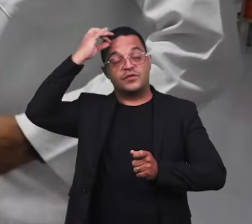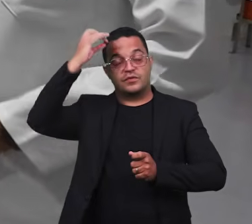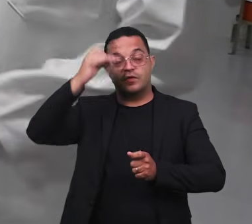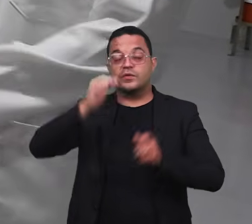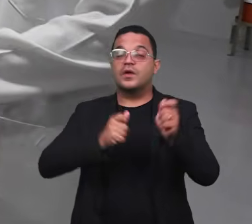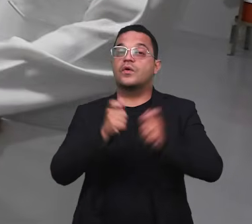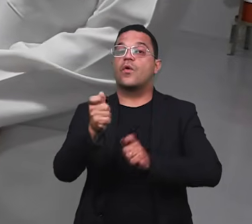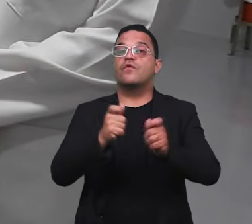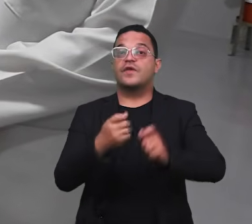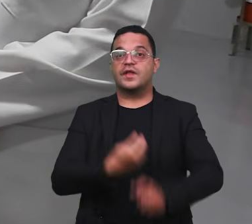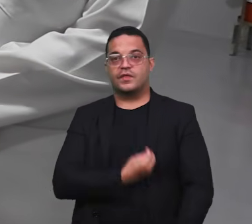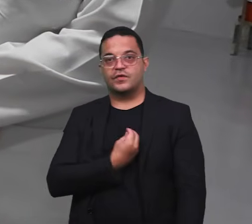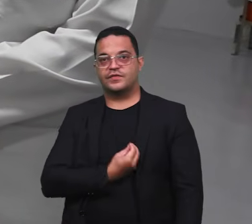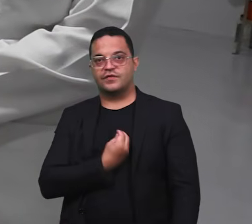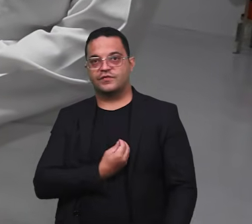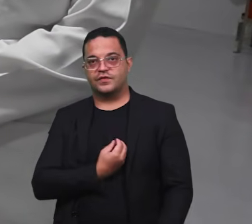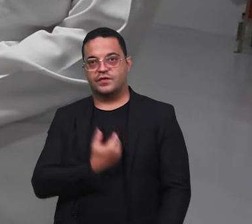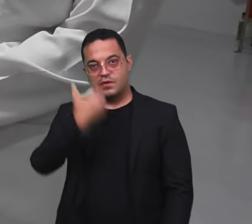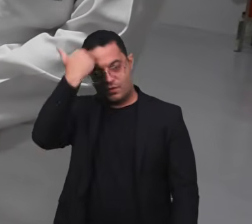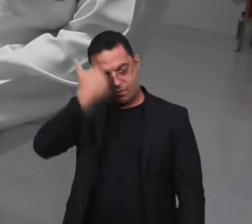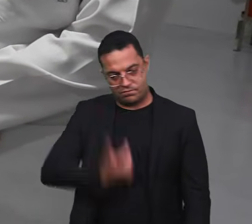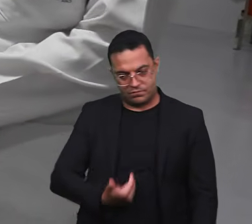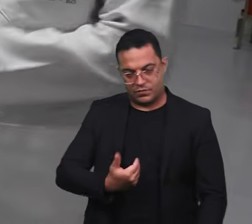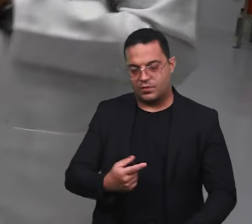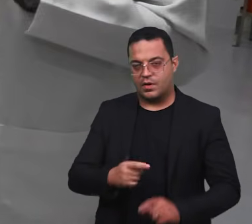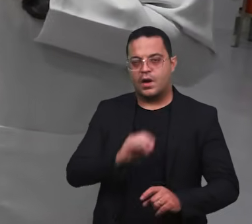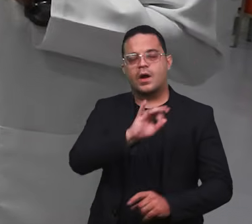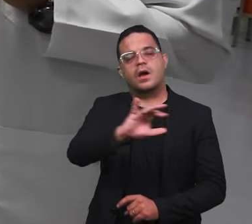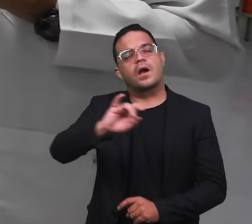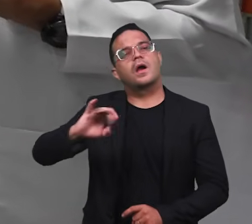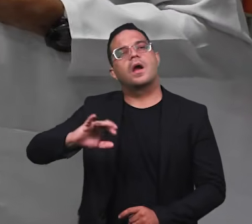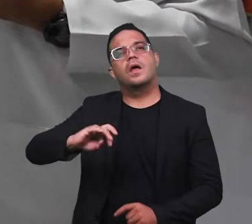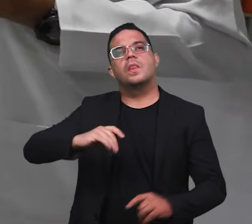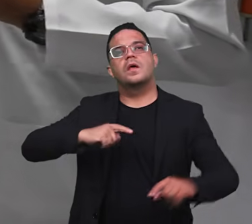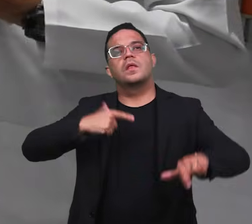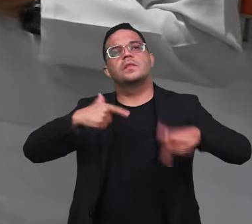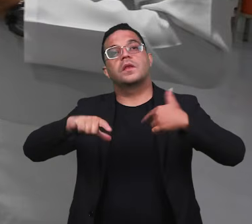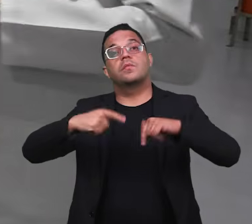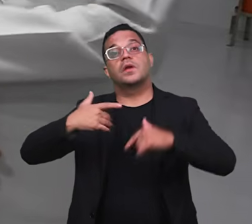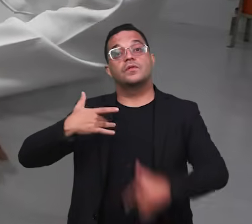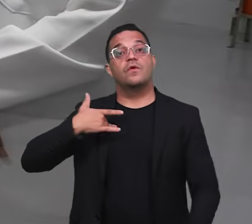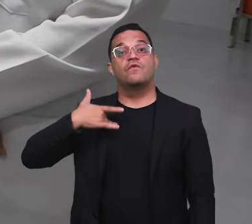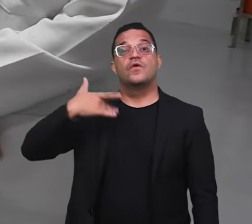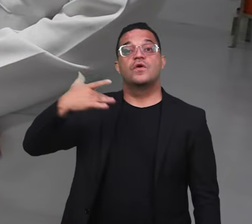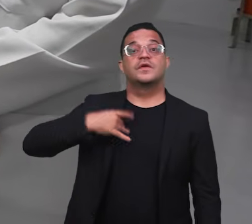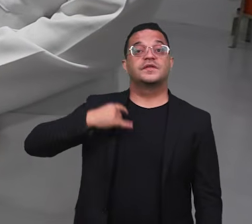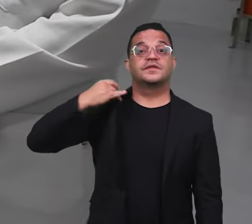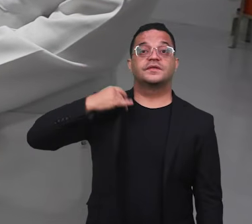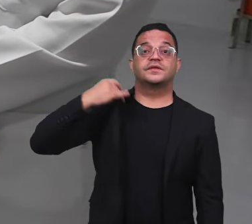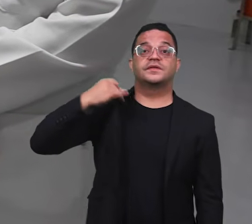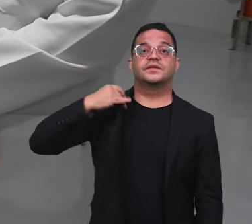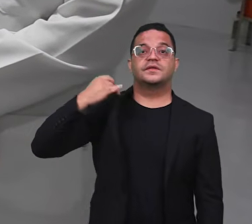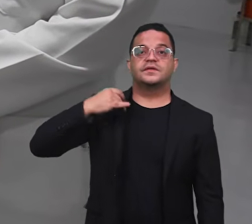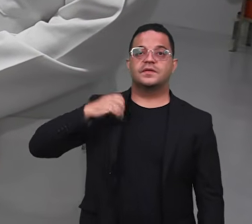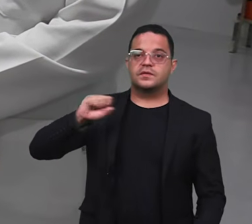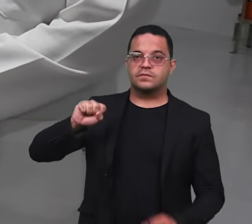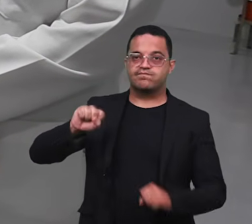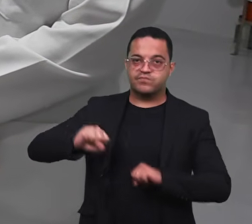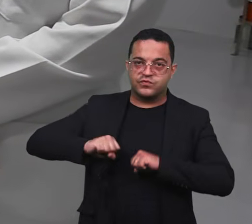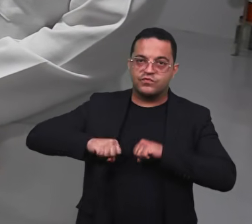aqueles voluntários que exercem a sua função aqui dentro, pessoas que têm o coração para fazer o seu trabalho, muito